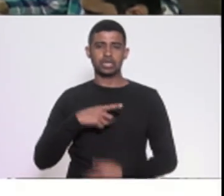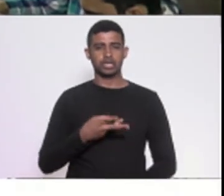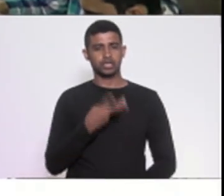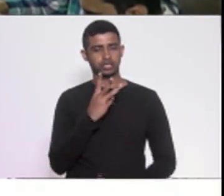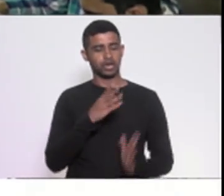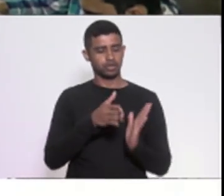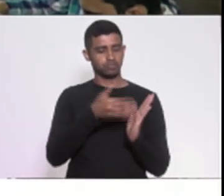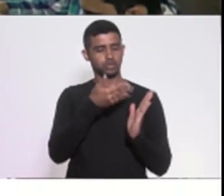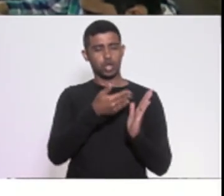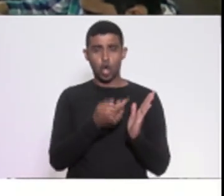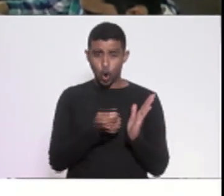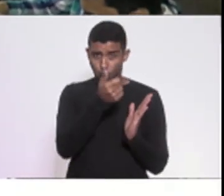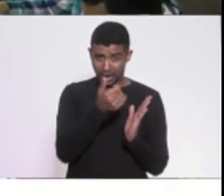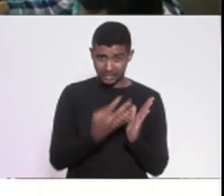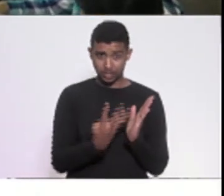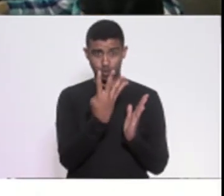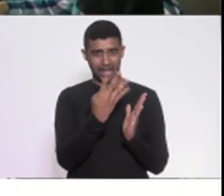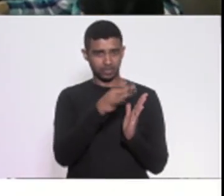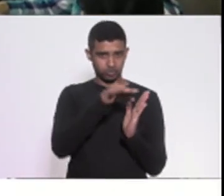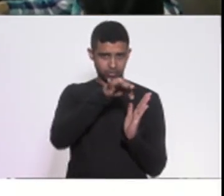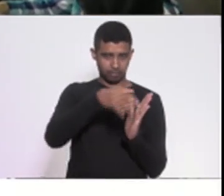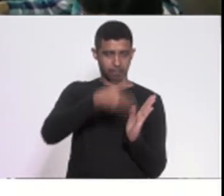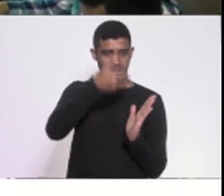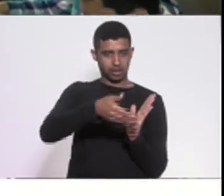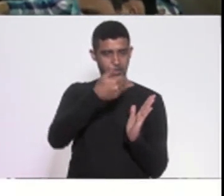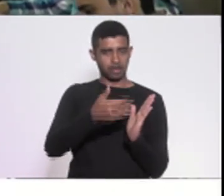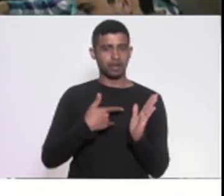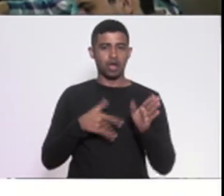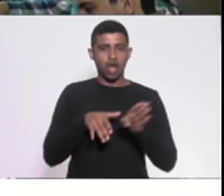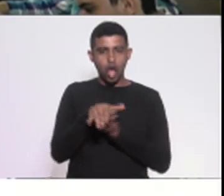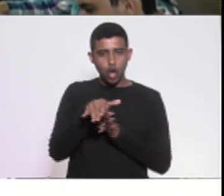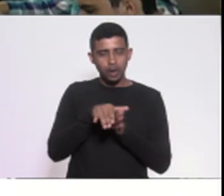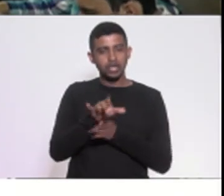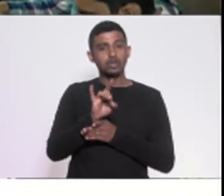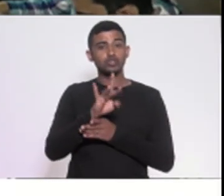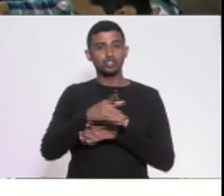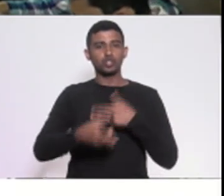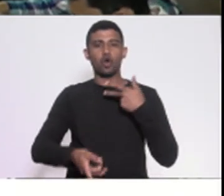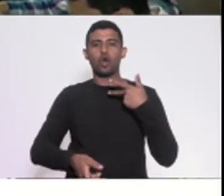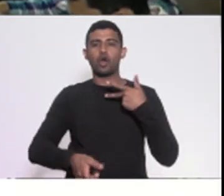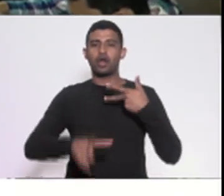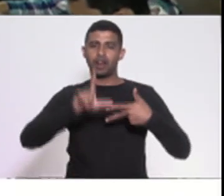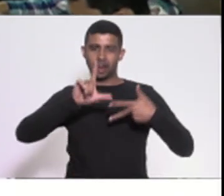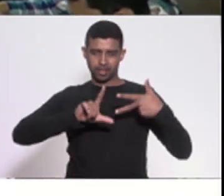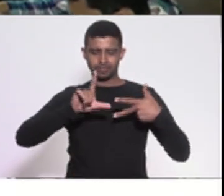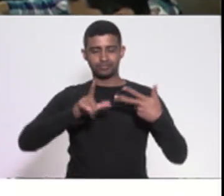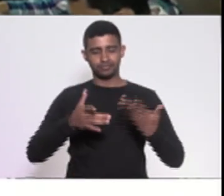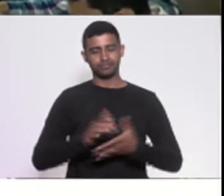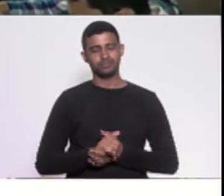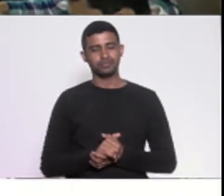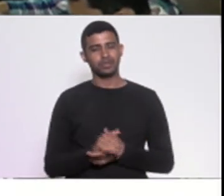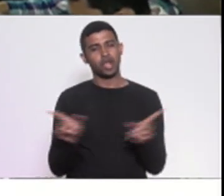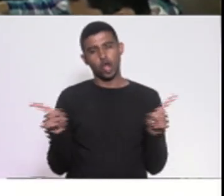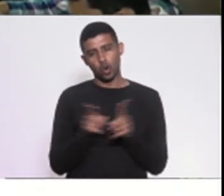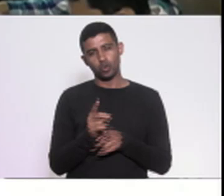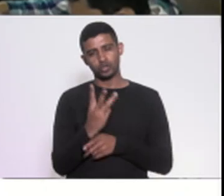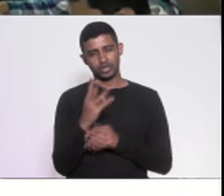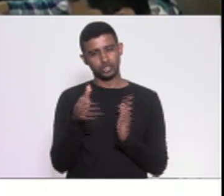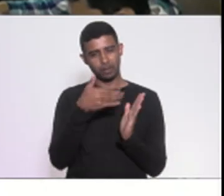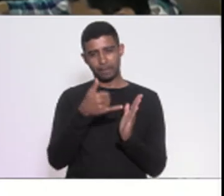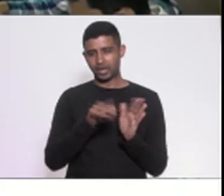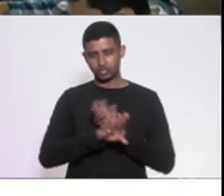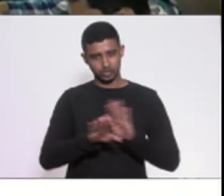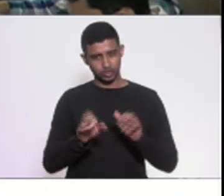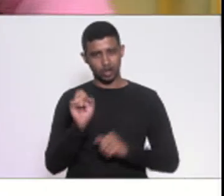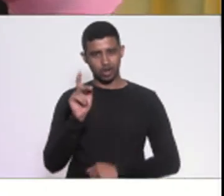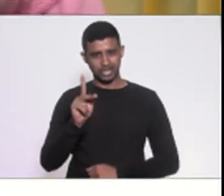páginas, quase 4 páginas, e as recomendações só do Poder Legislativo, que é curtinho, são 3 páginas só. Perfeito. E